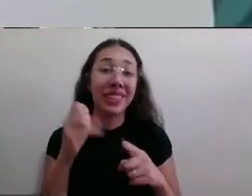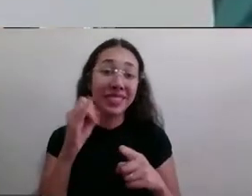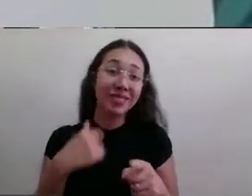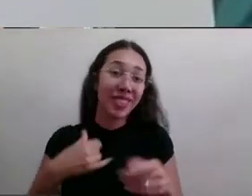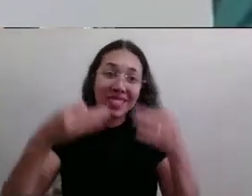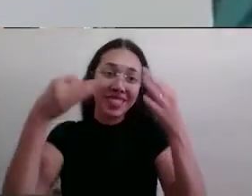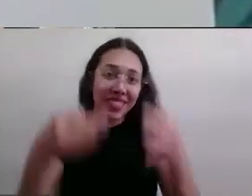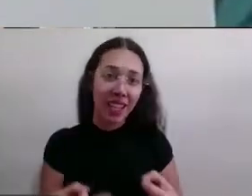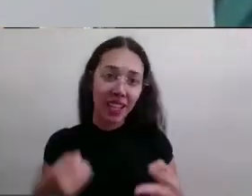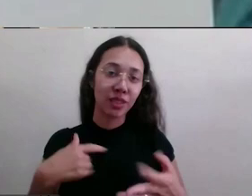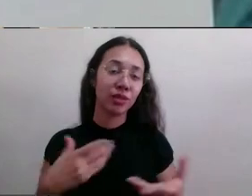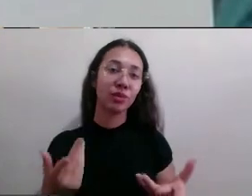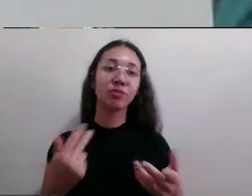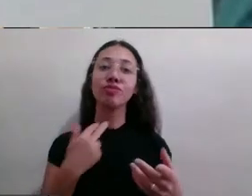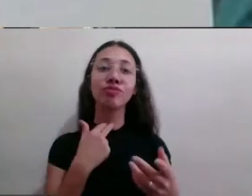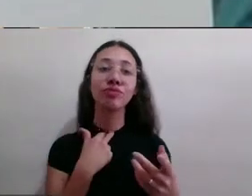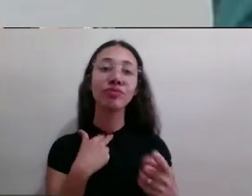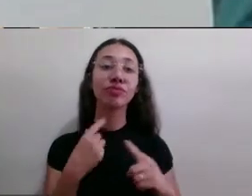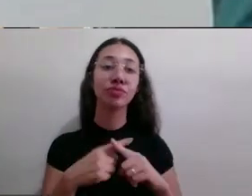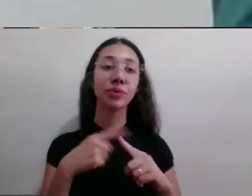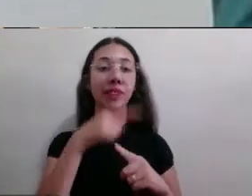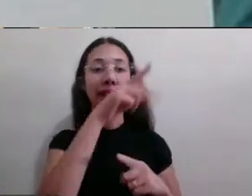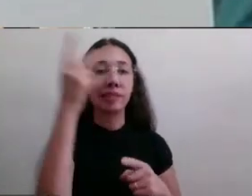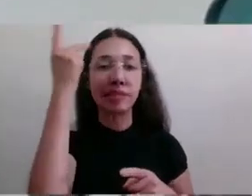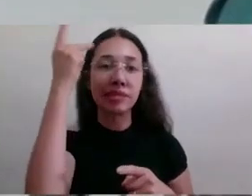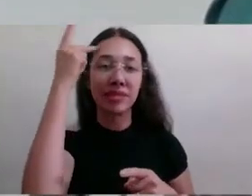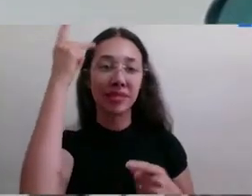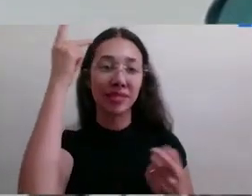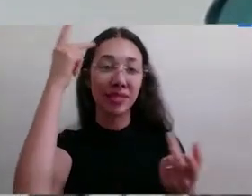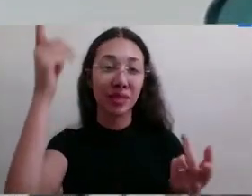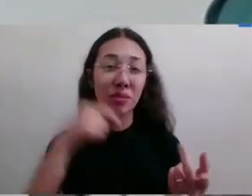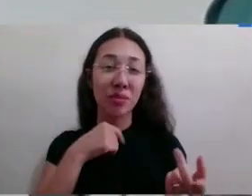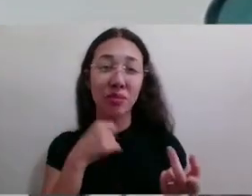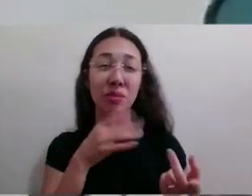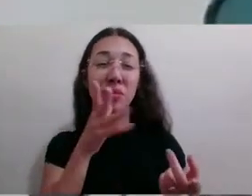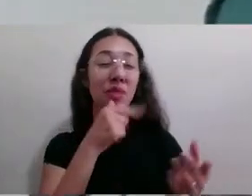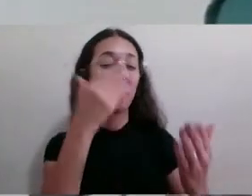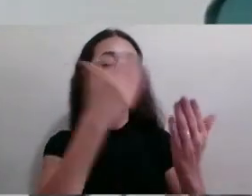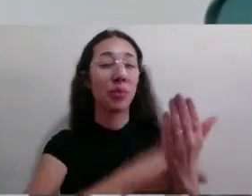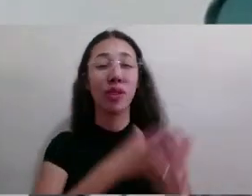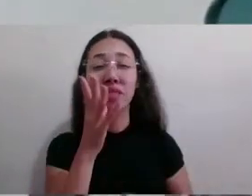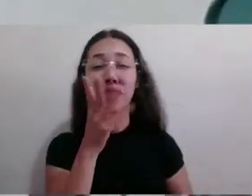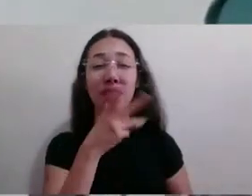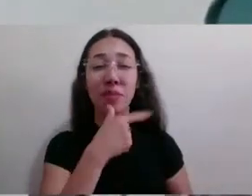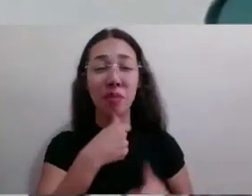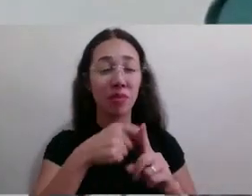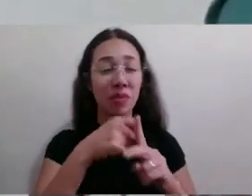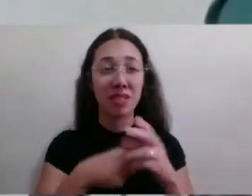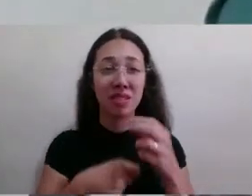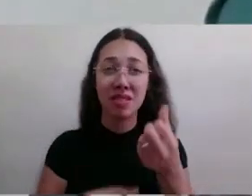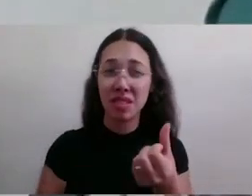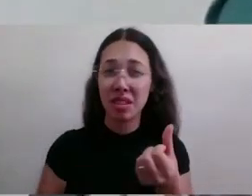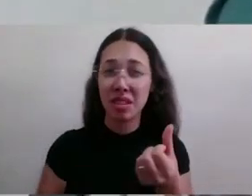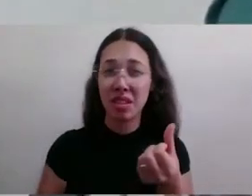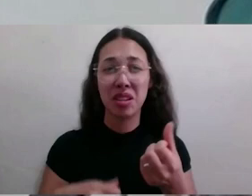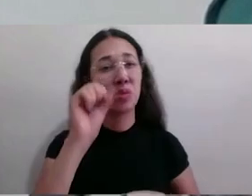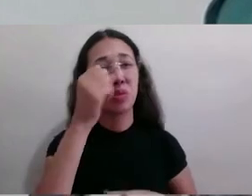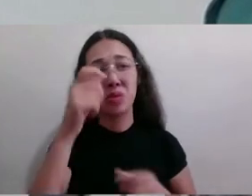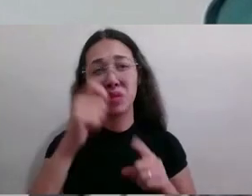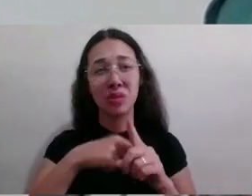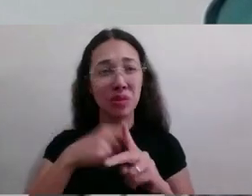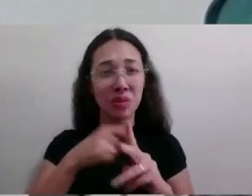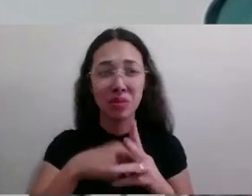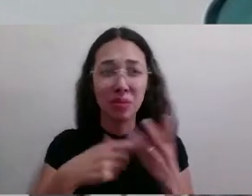moral que um processo de São Paulo seja sentenciado em 6 meses, em 8 meses, e um processo de Naviraí seja sentenciado em